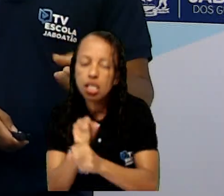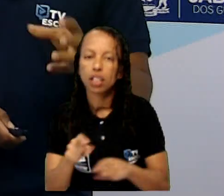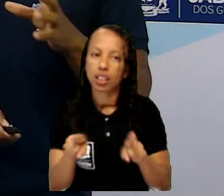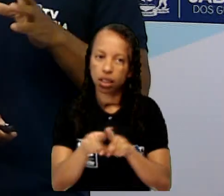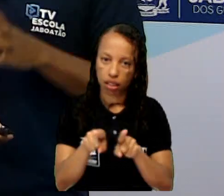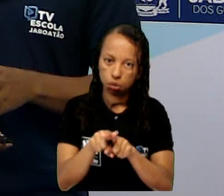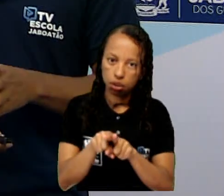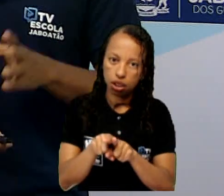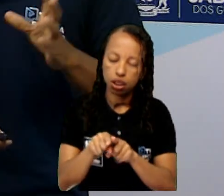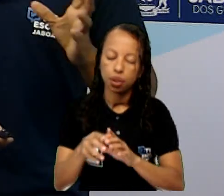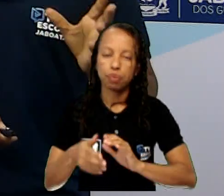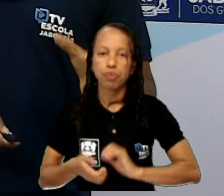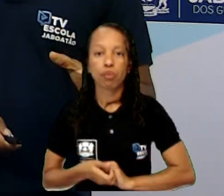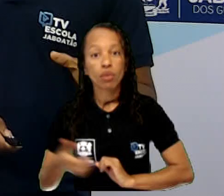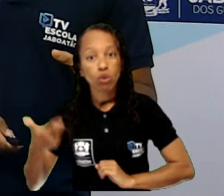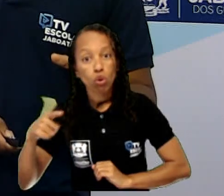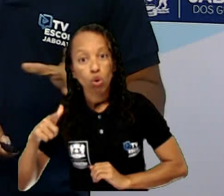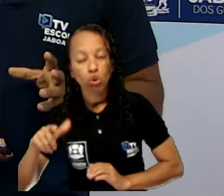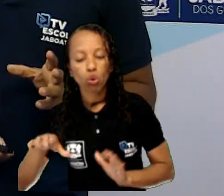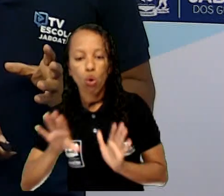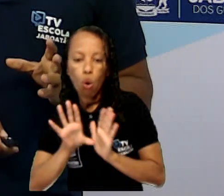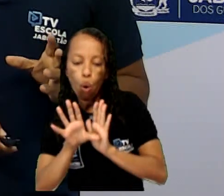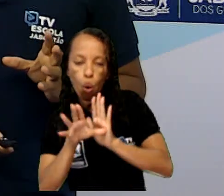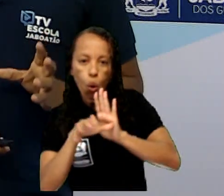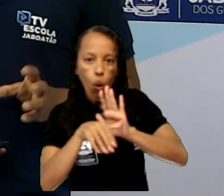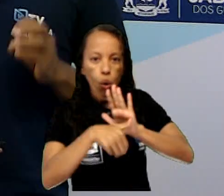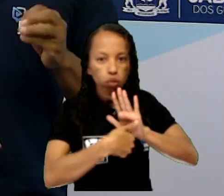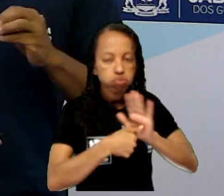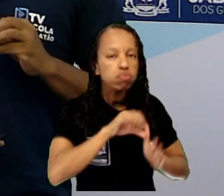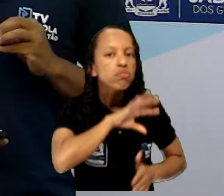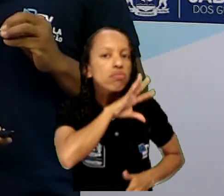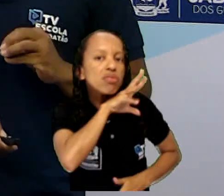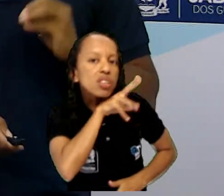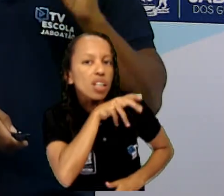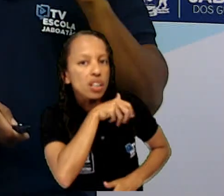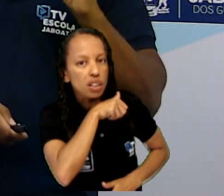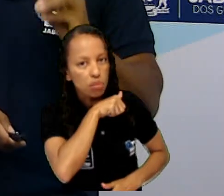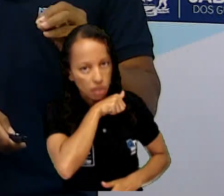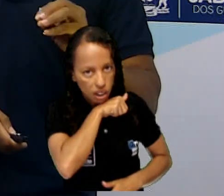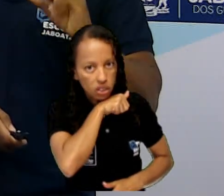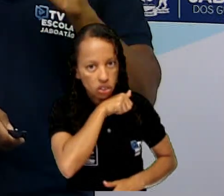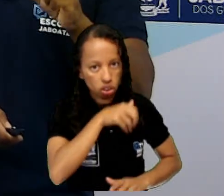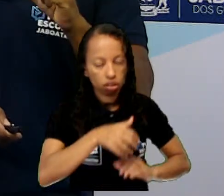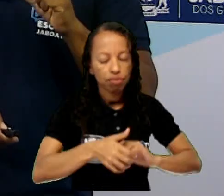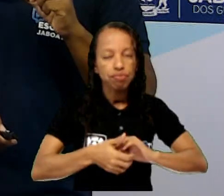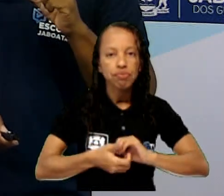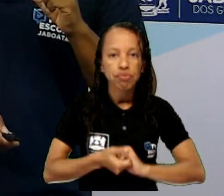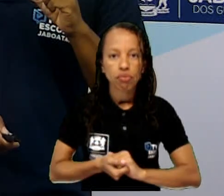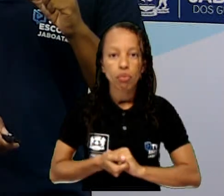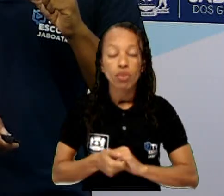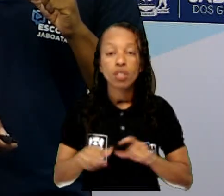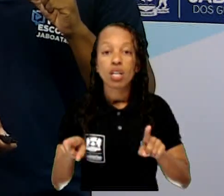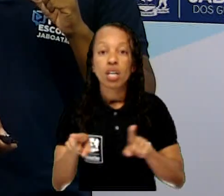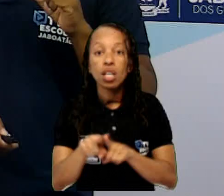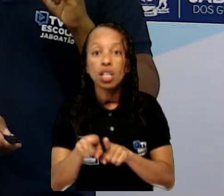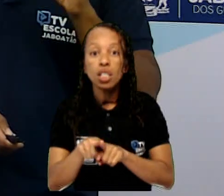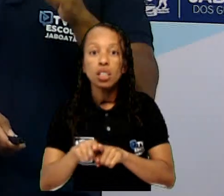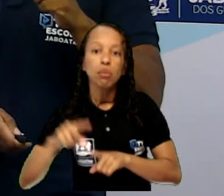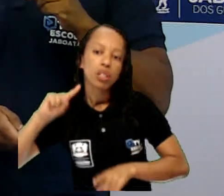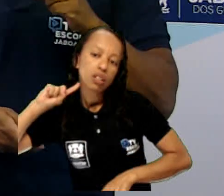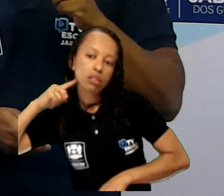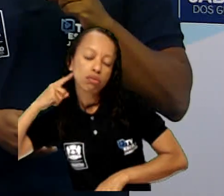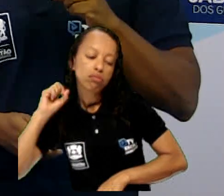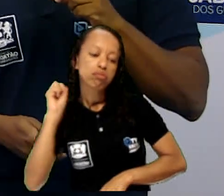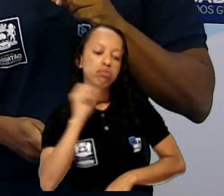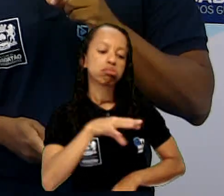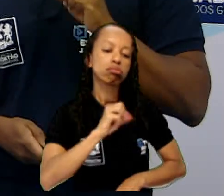poluição dos rios e mares e a poluição do solo. Vamos conversar um pouquinho mais sobre eles. Preste